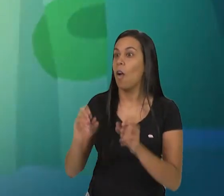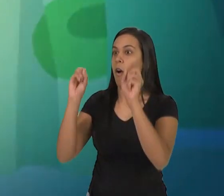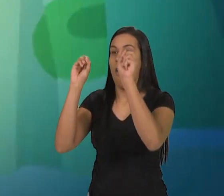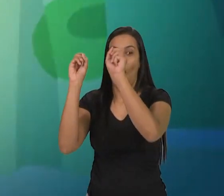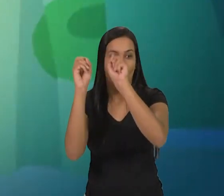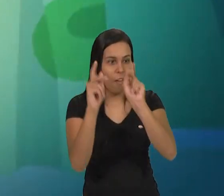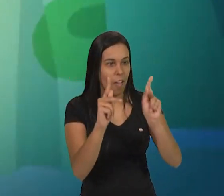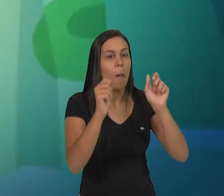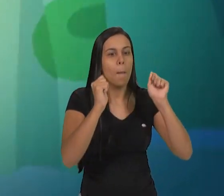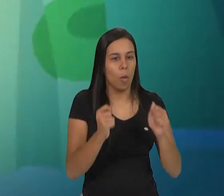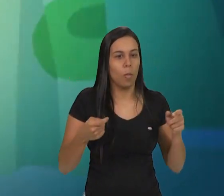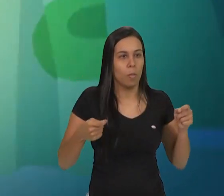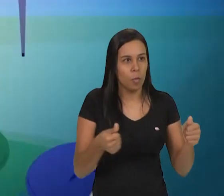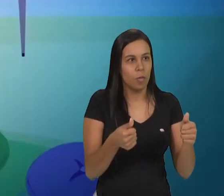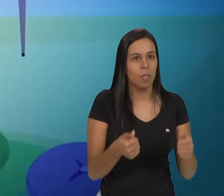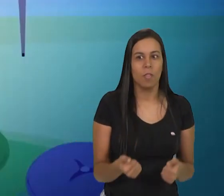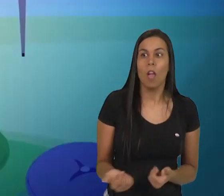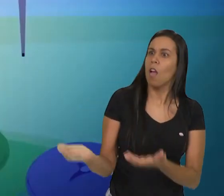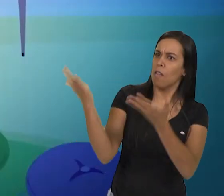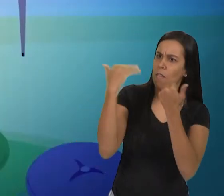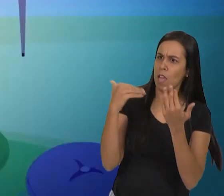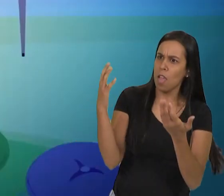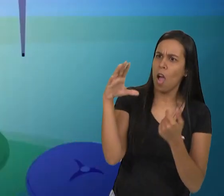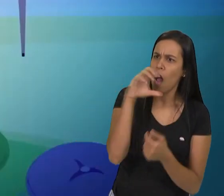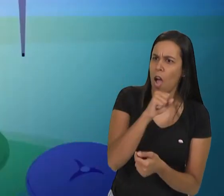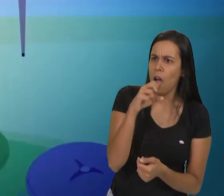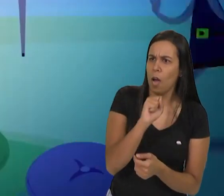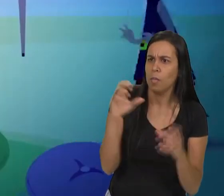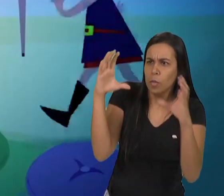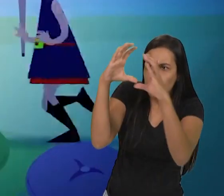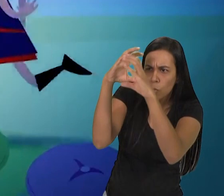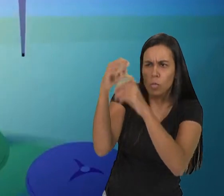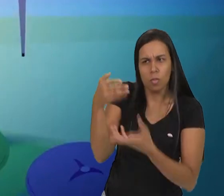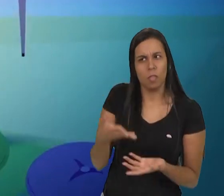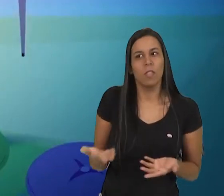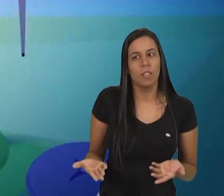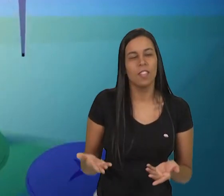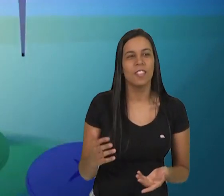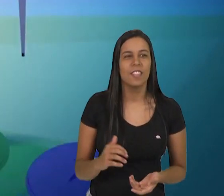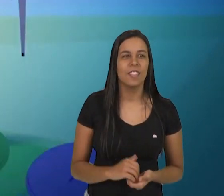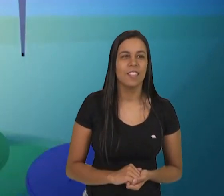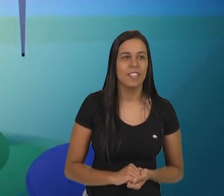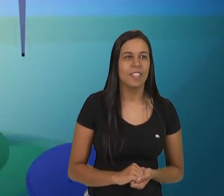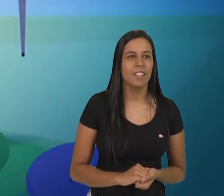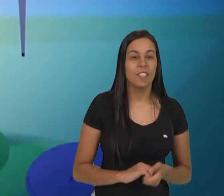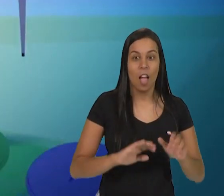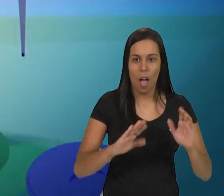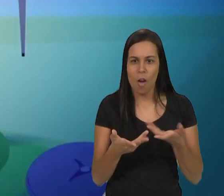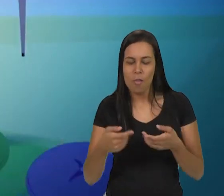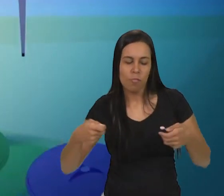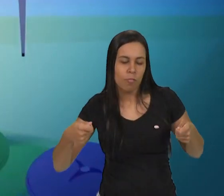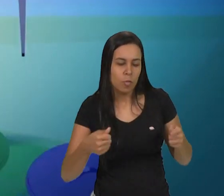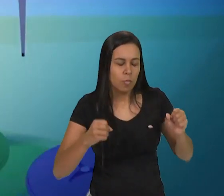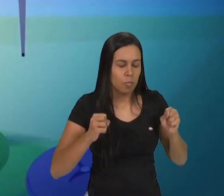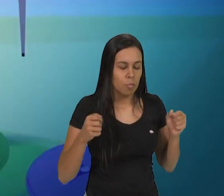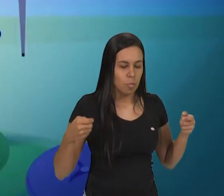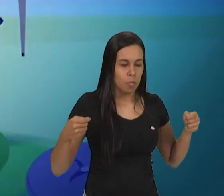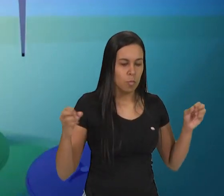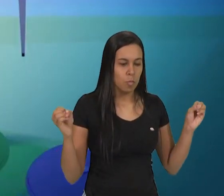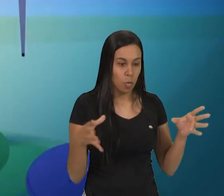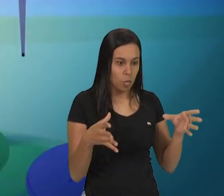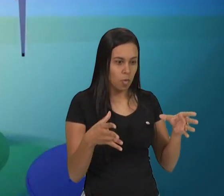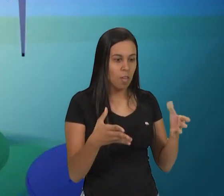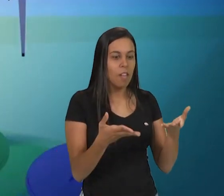Ok Podem acender Vem logo, Luna Tá escuro Agora vamos iluminar os